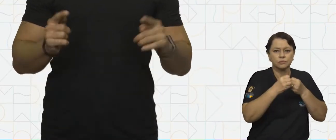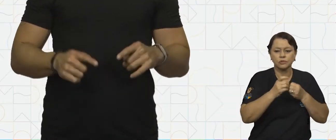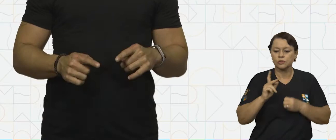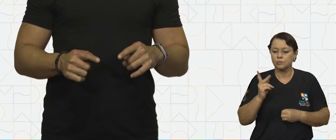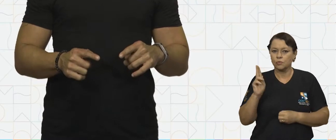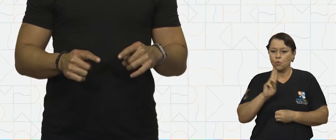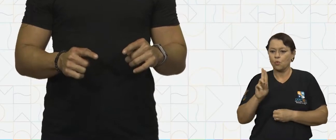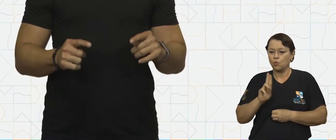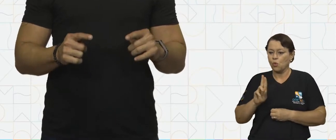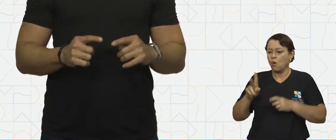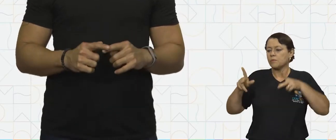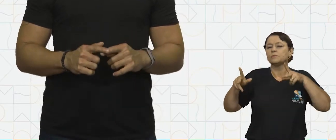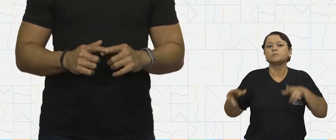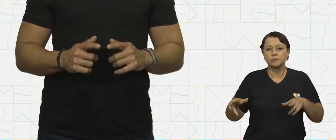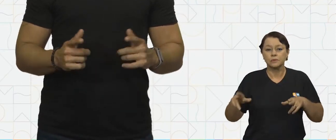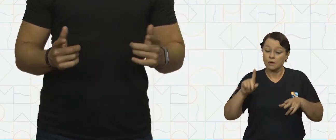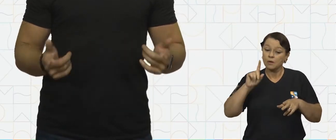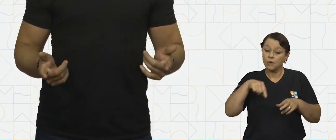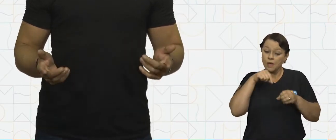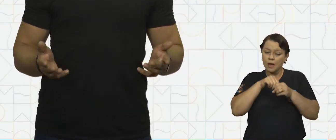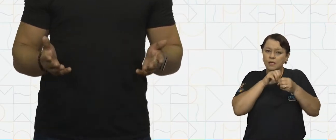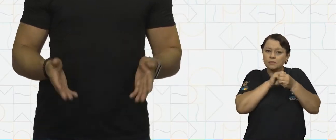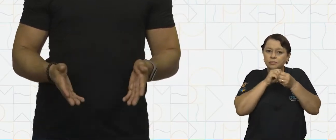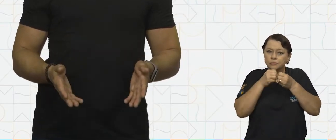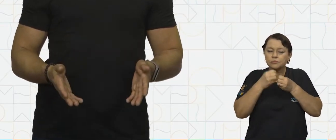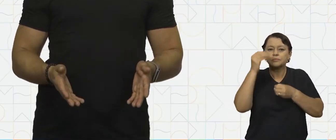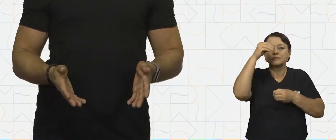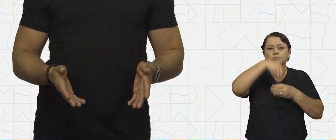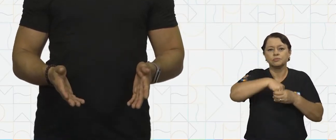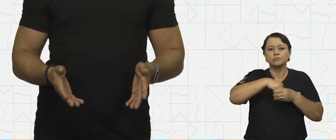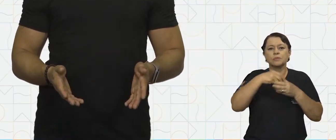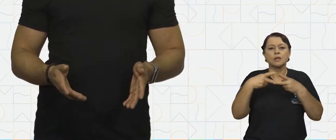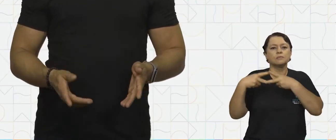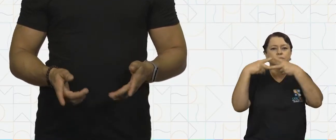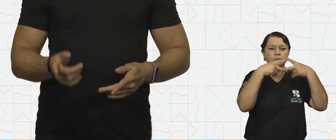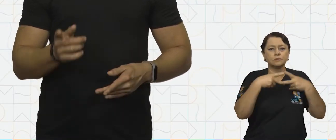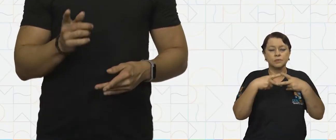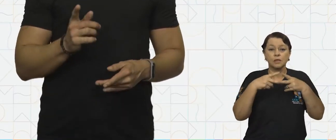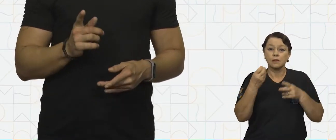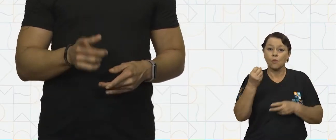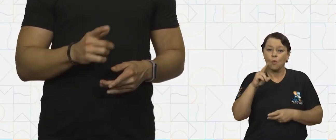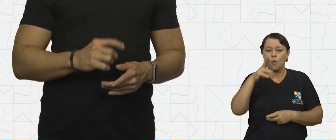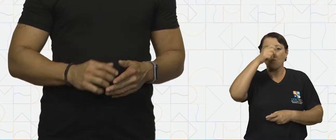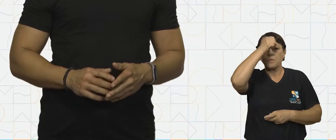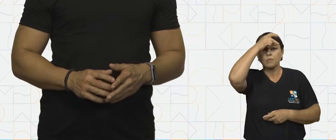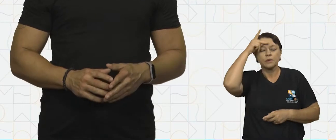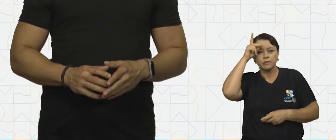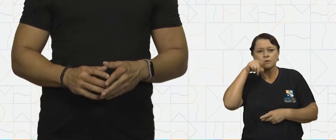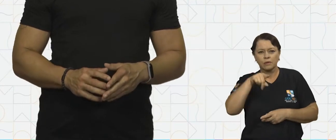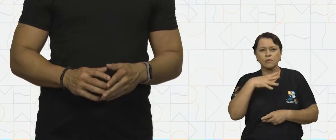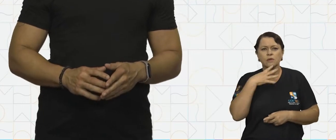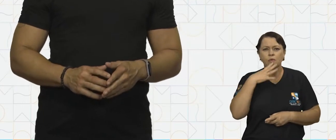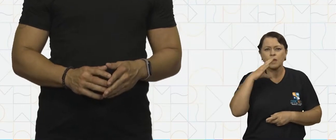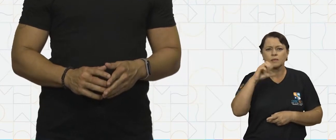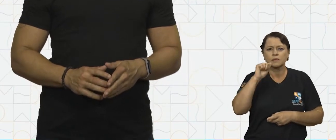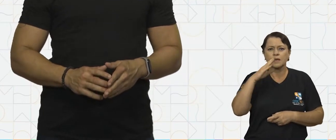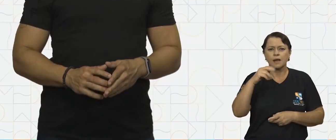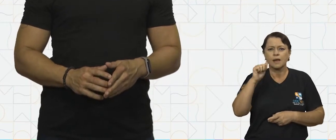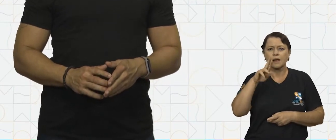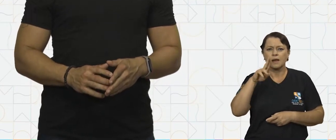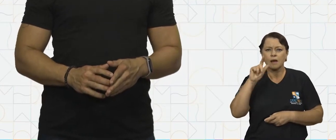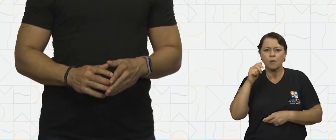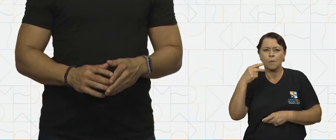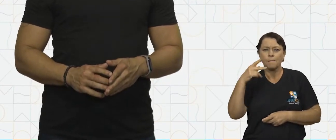E é nesse distrito que se encontra a administração ou prefeitura. Quem conhece o Cacau-Pireira, no município de Iranduba,